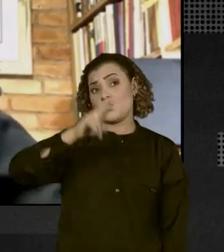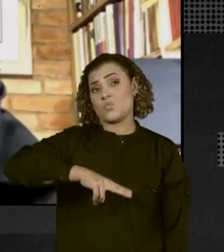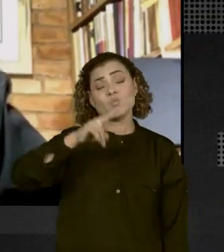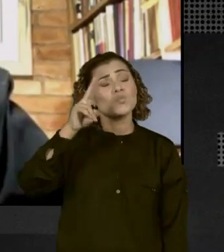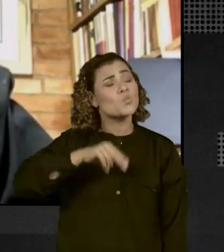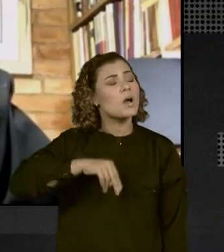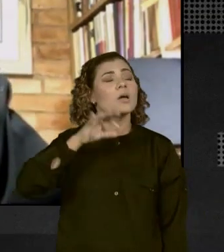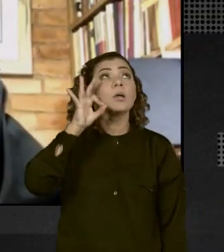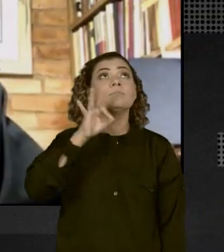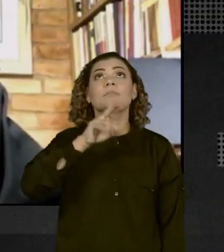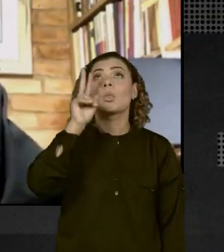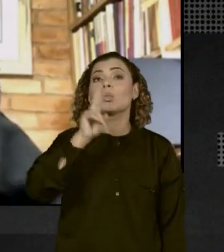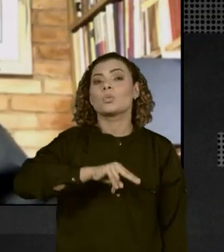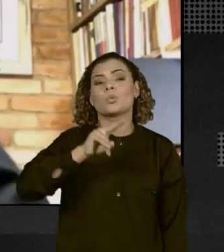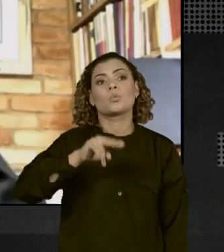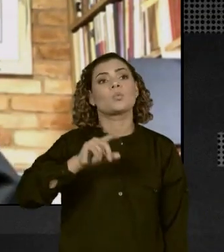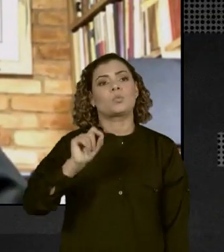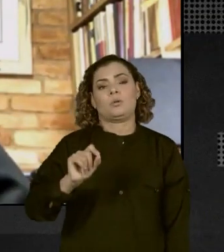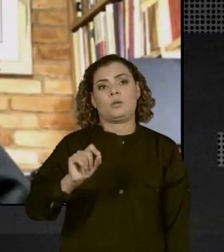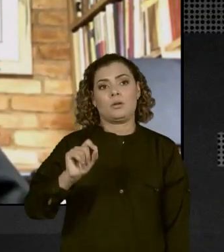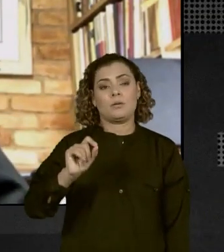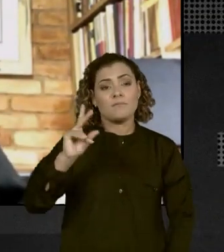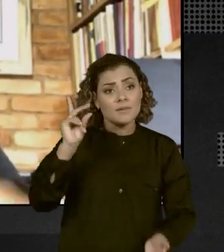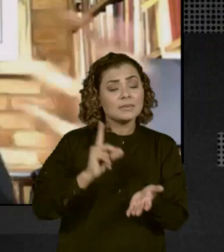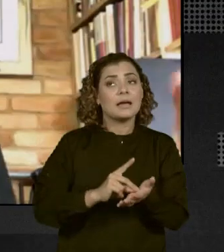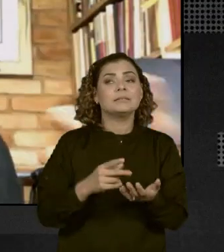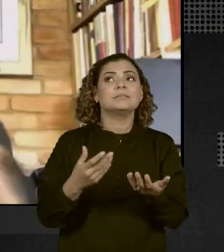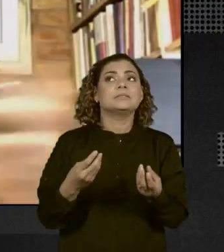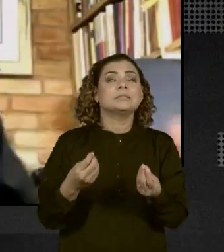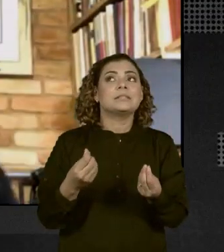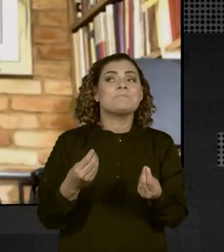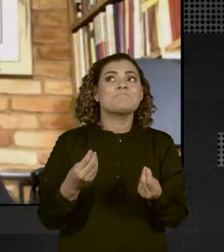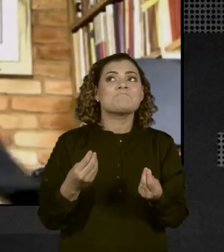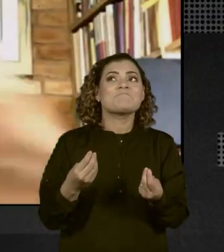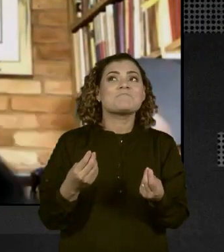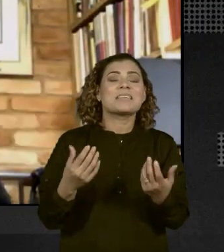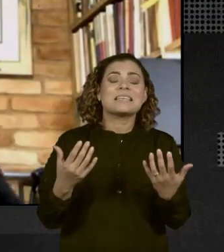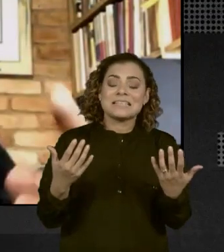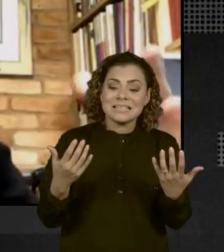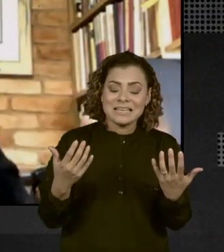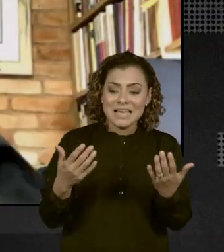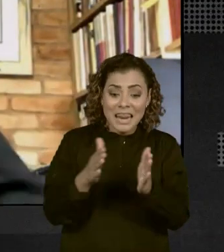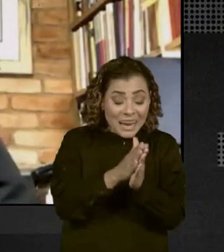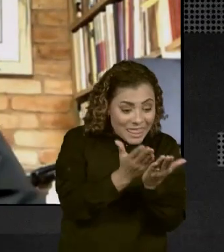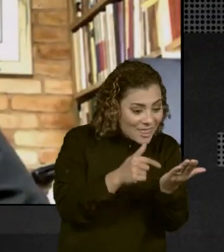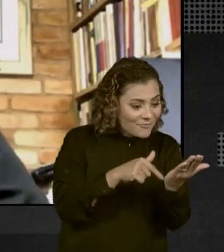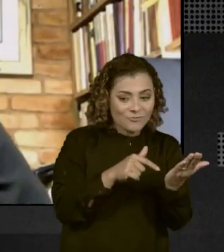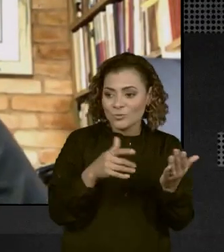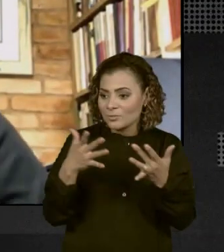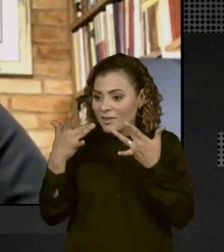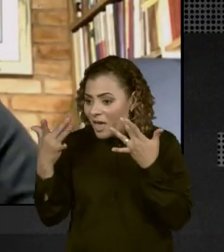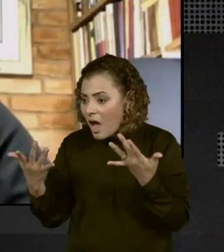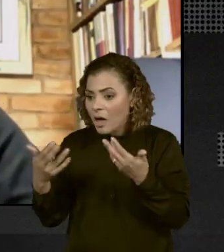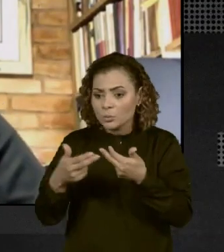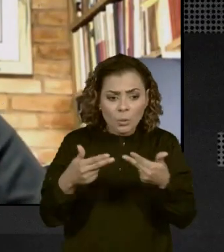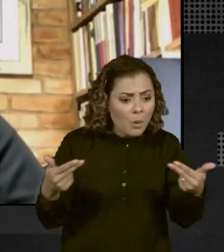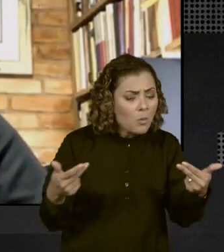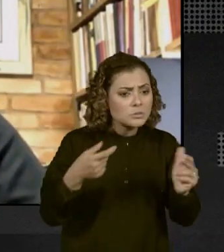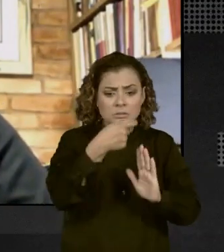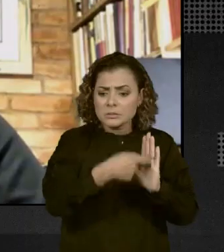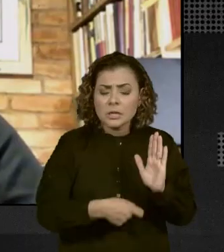Eu gosto muito de cinema, eu vou muito ao cinema. E vou falar uma coisa para vocês, eu